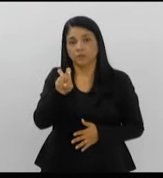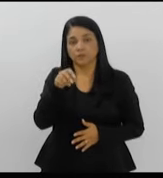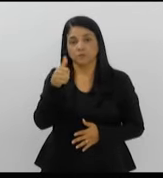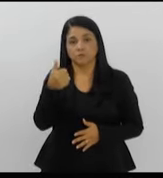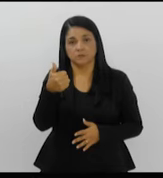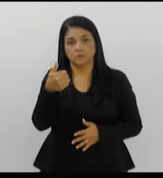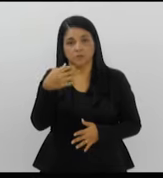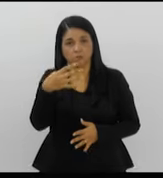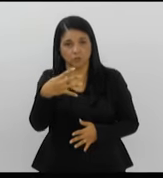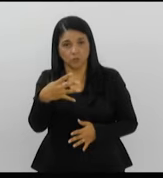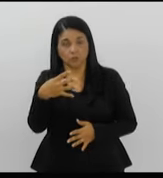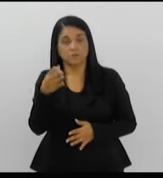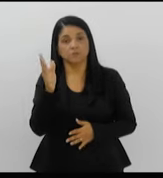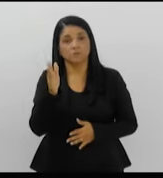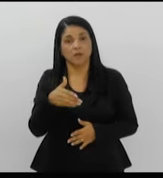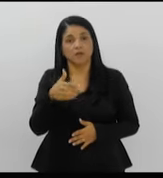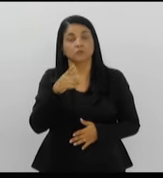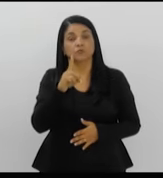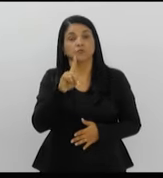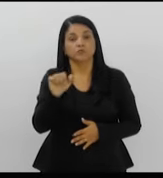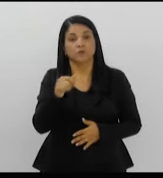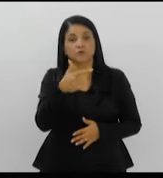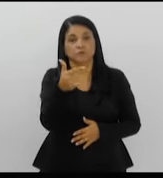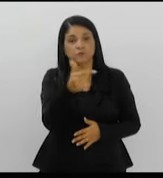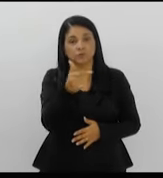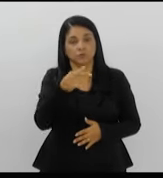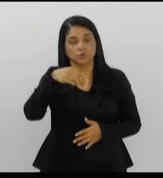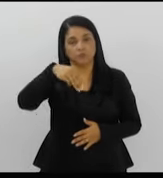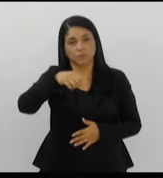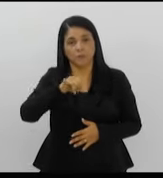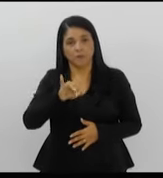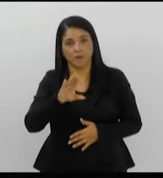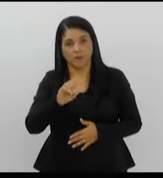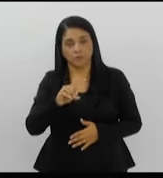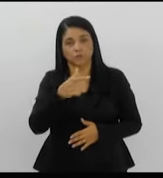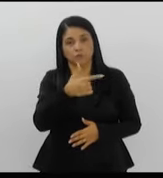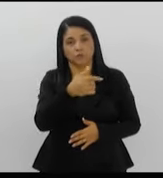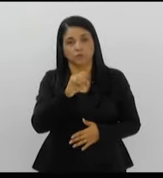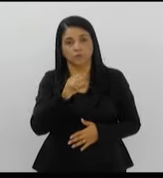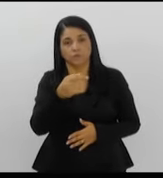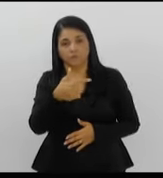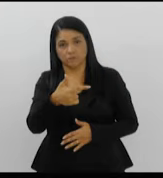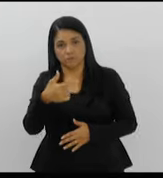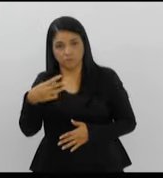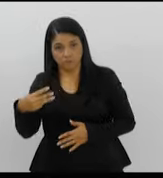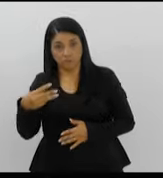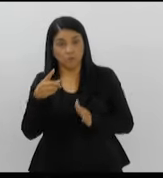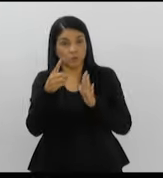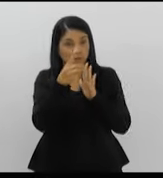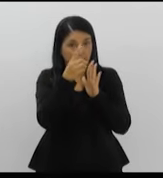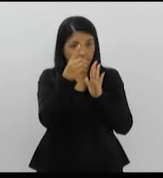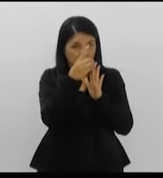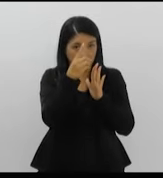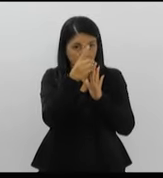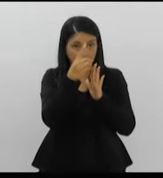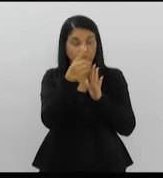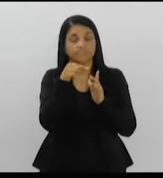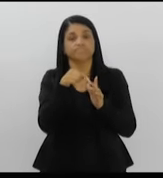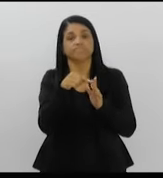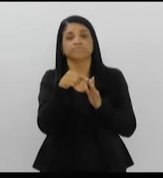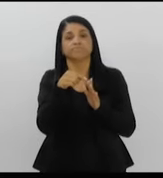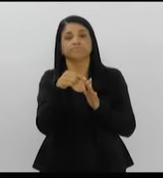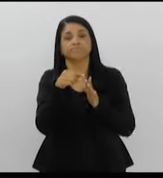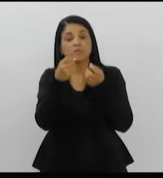48.514, de 22 de maio de 2023. Esse decreto, ele falava